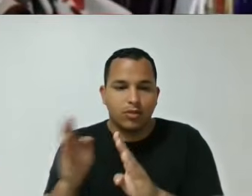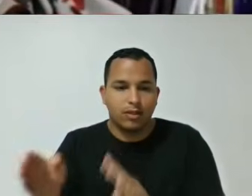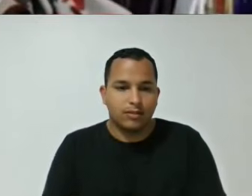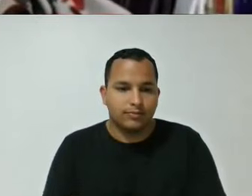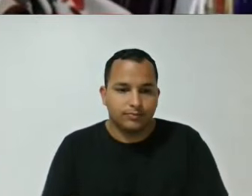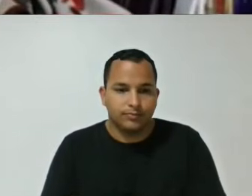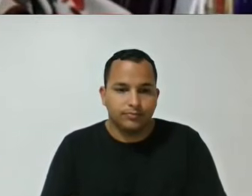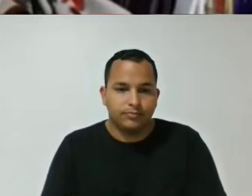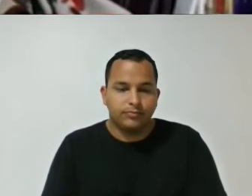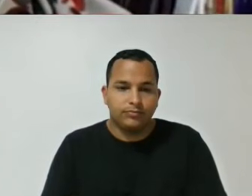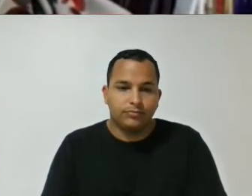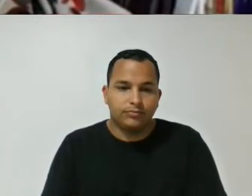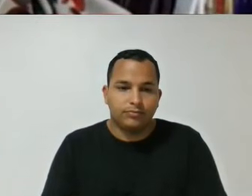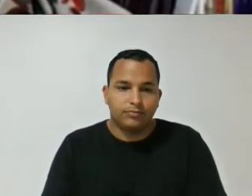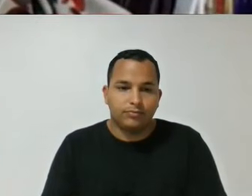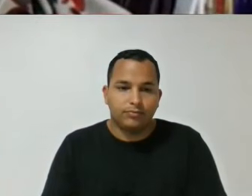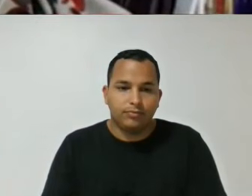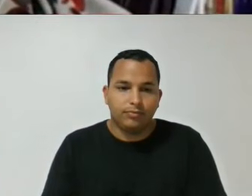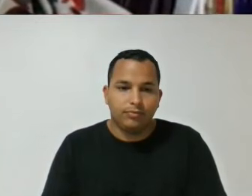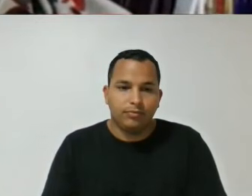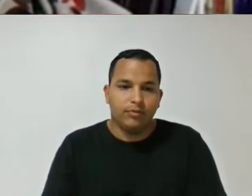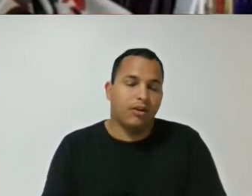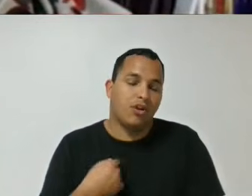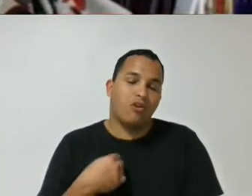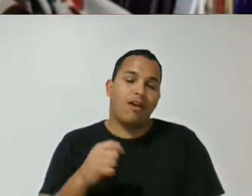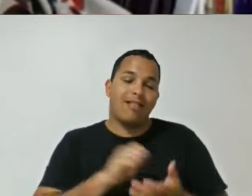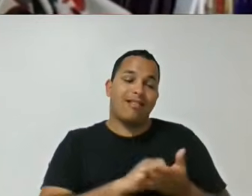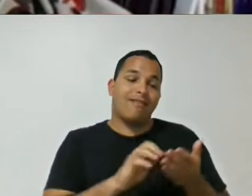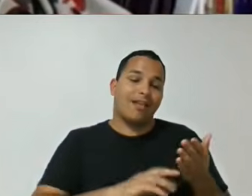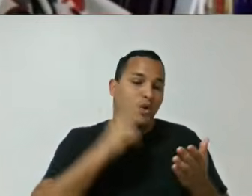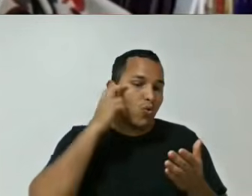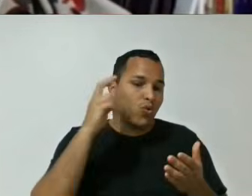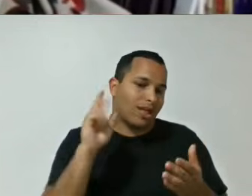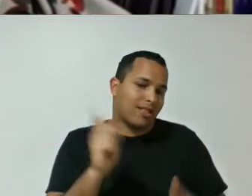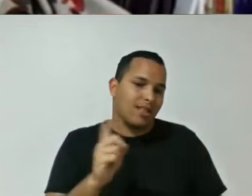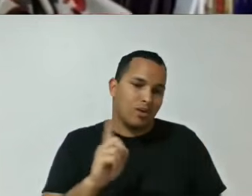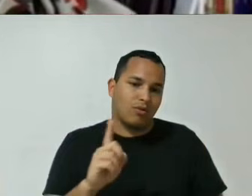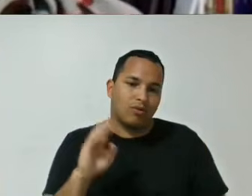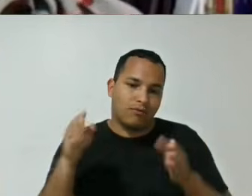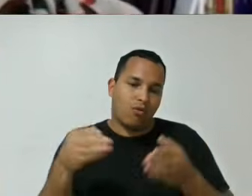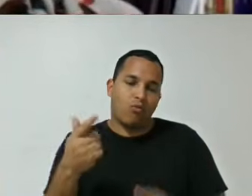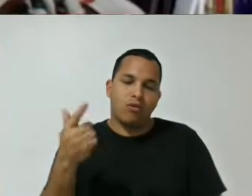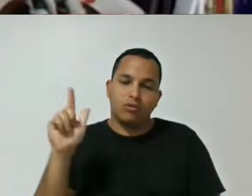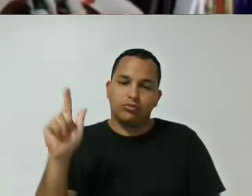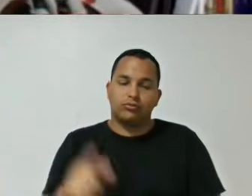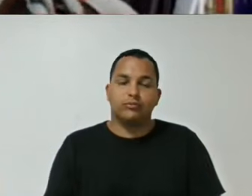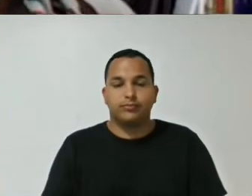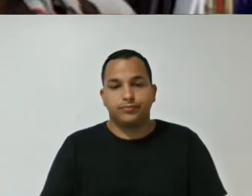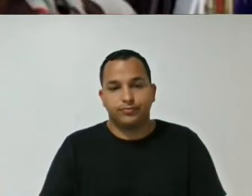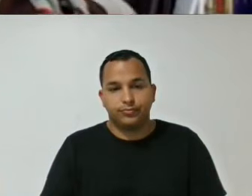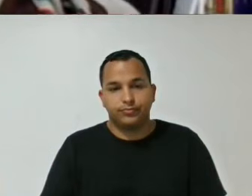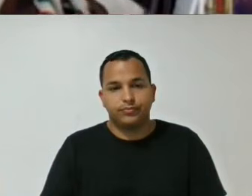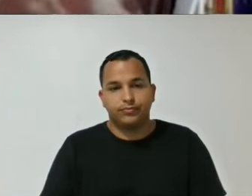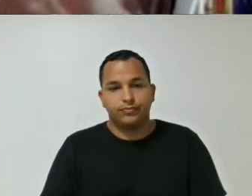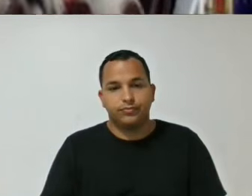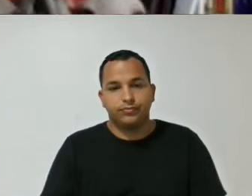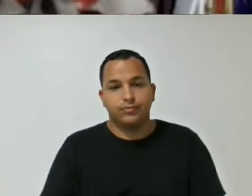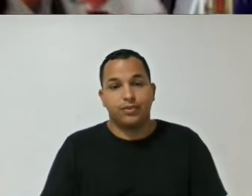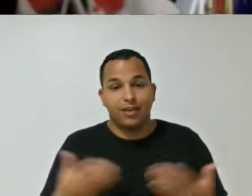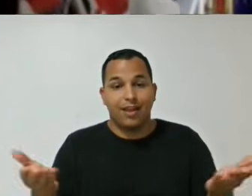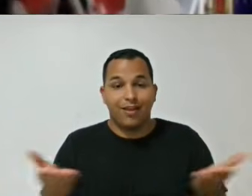Então, hoje, assim, eu já não faço mais essas atividades. Né? Sim, sim. Ô, Jair, nós estamos caminhando aqui para